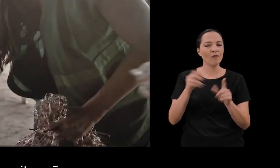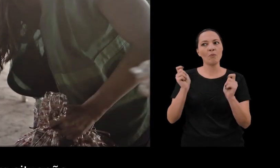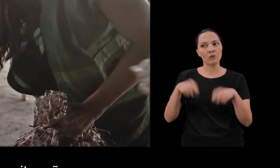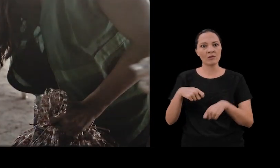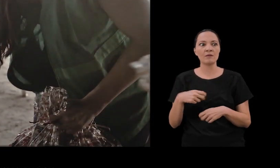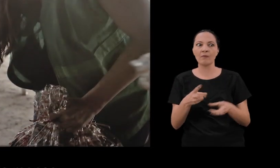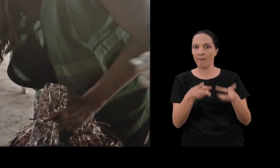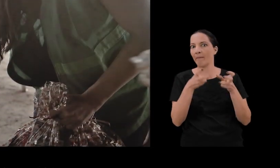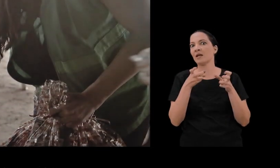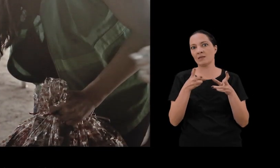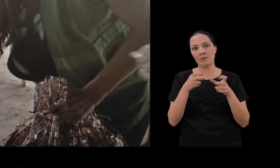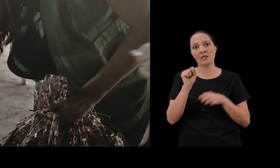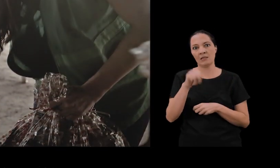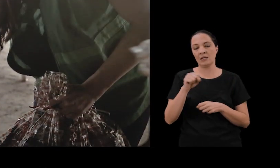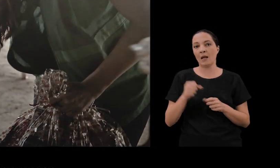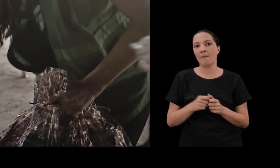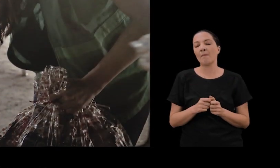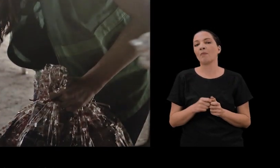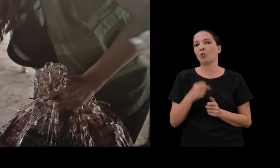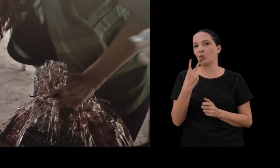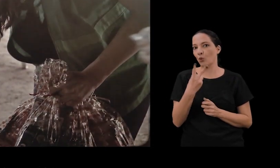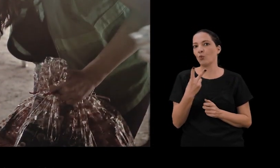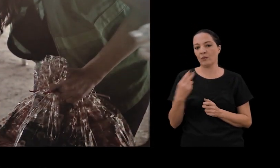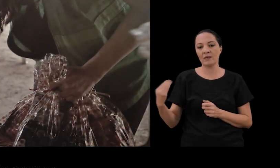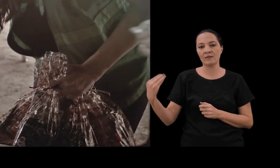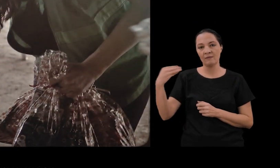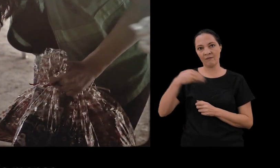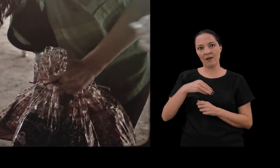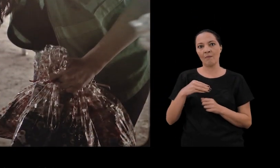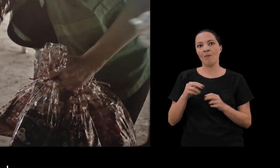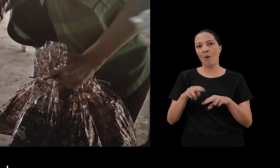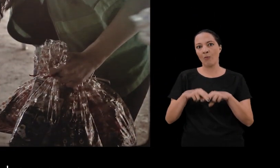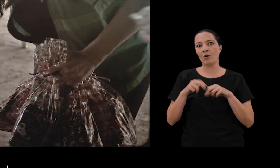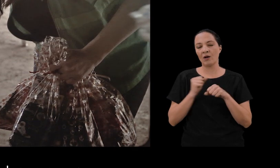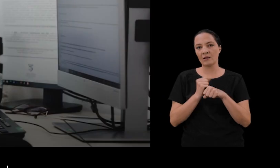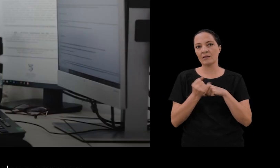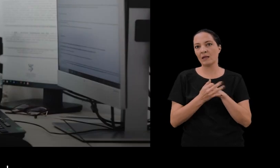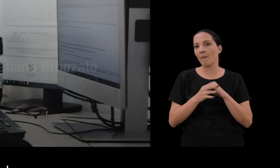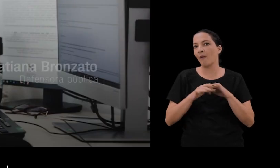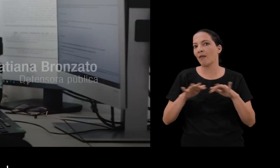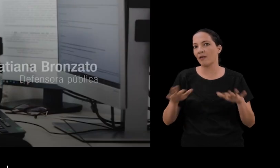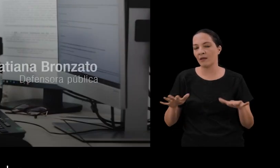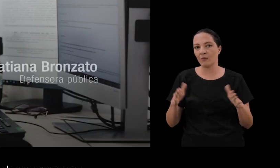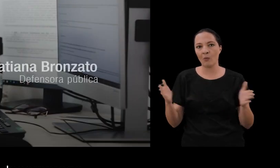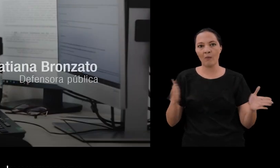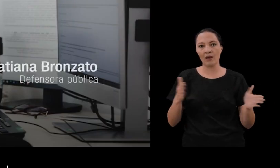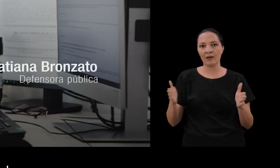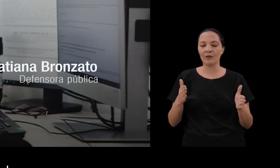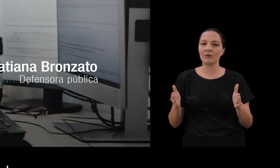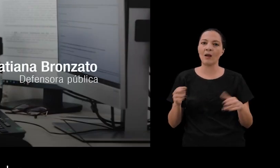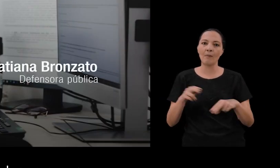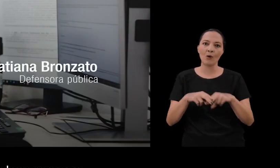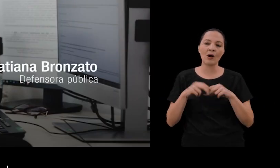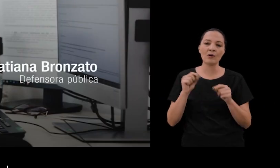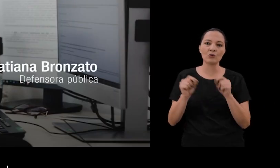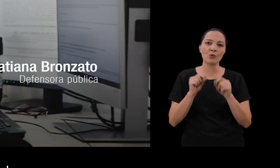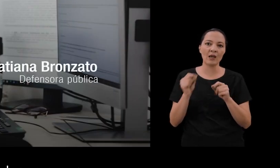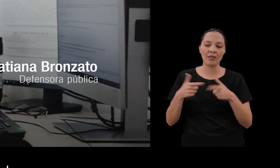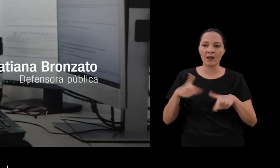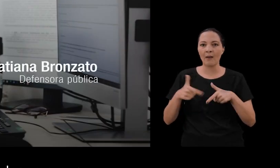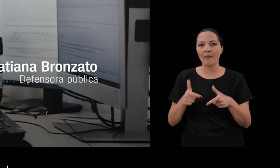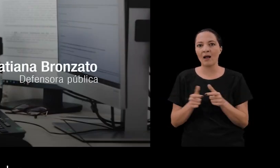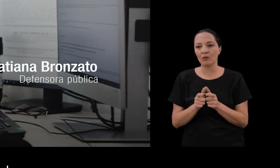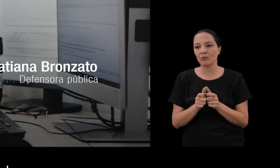social e muitas delas, duas pelo menos, que vieram no período de pandemia motivadas, né, pelo aumento do desemprego,